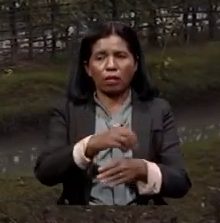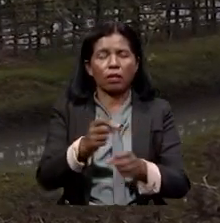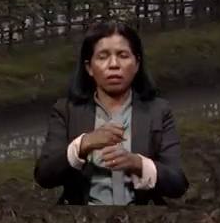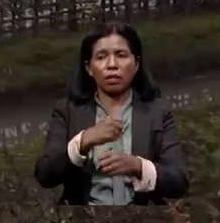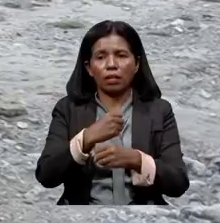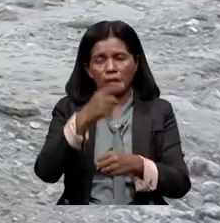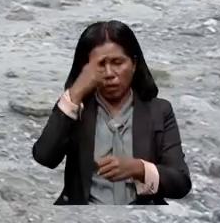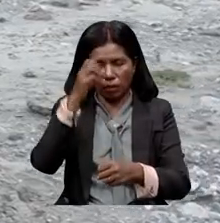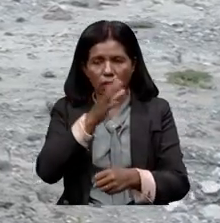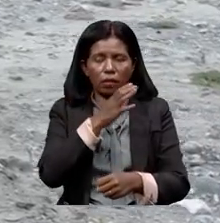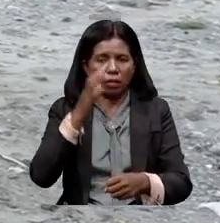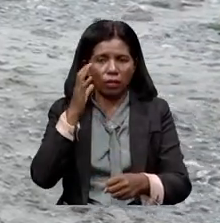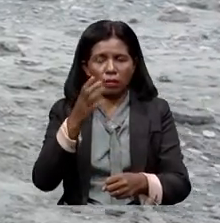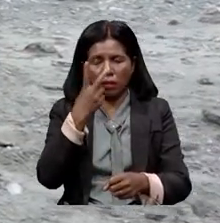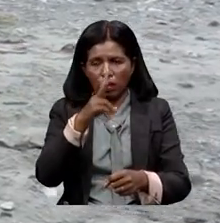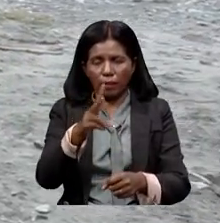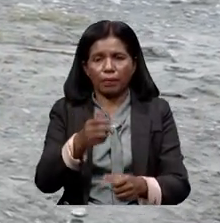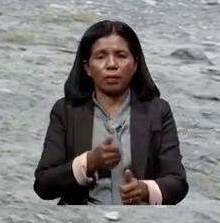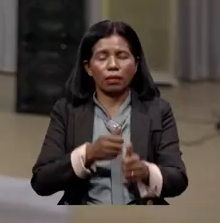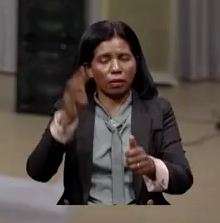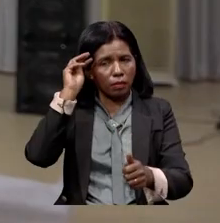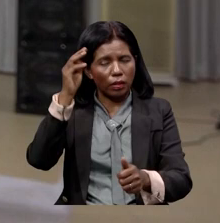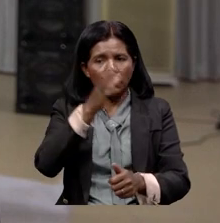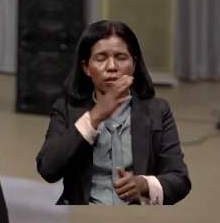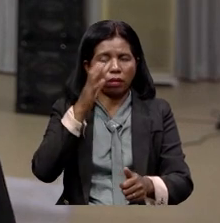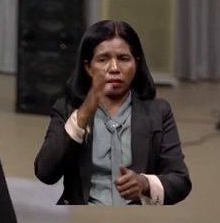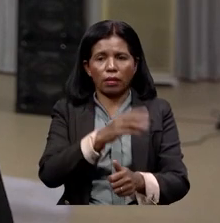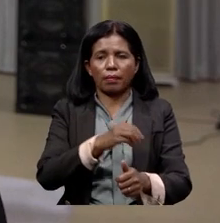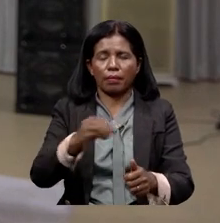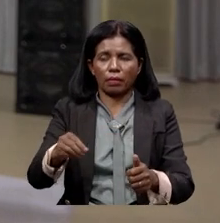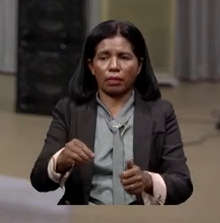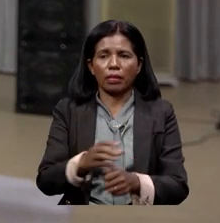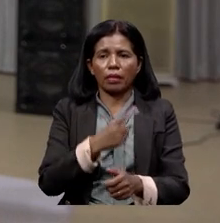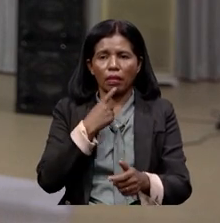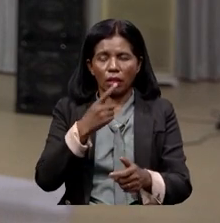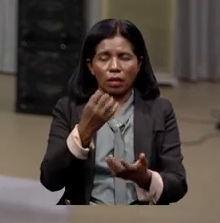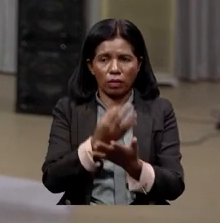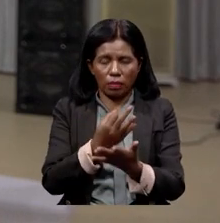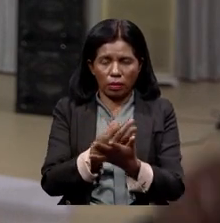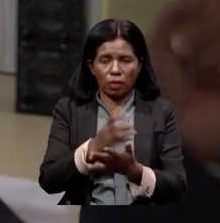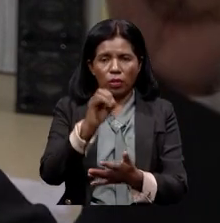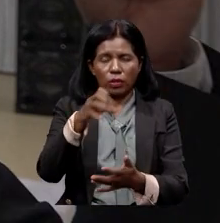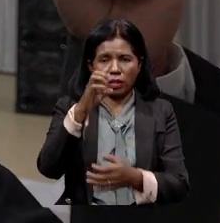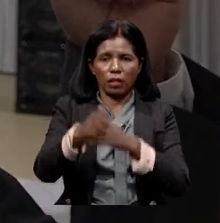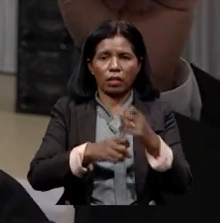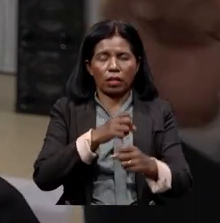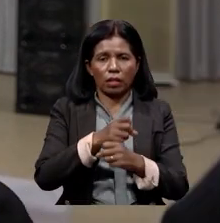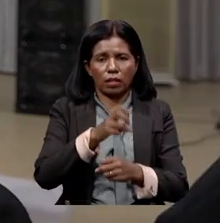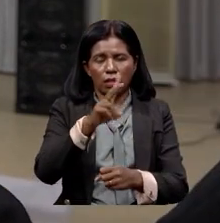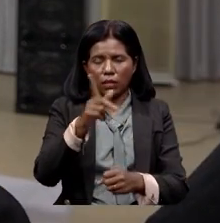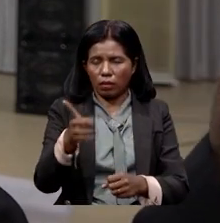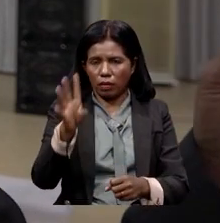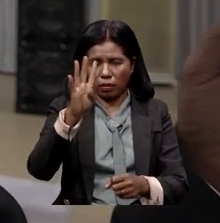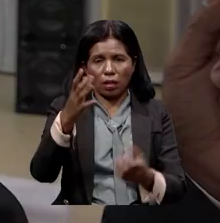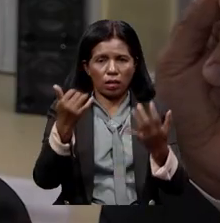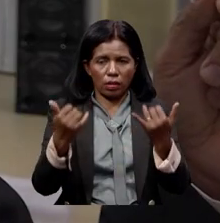agricultor Sira mac autor da produção. Tu ir Ministro da Agricultura, Pecuária, Pesca na Floresta, Orçamento Geral Estado tinha rinhoruar um rei sem rato,